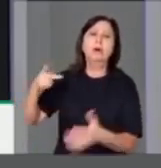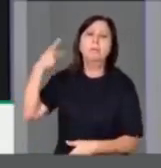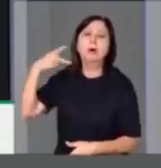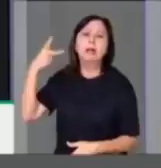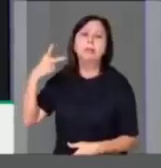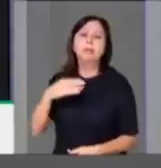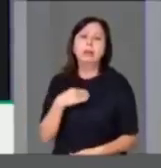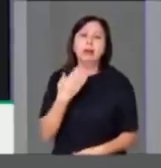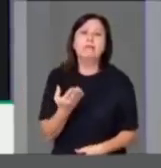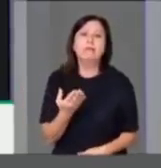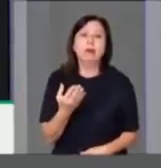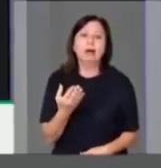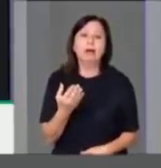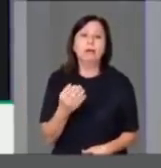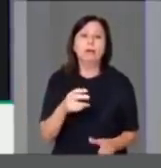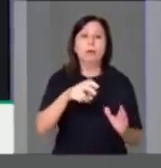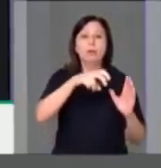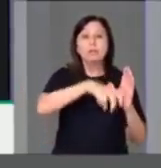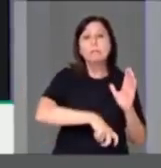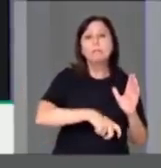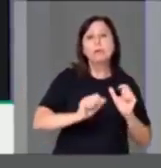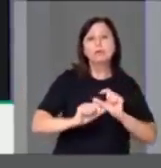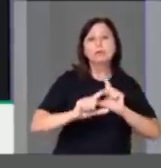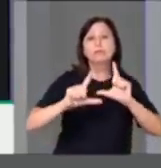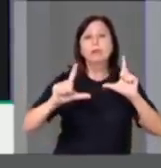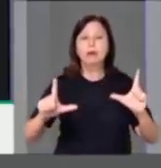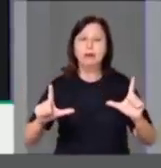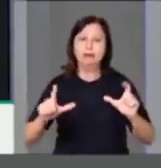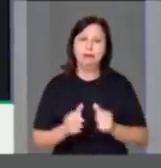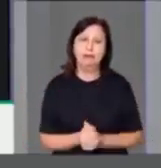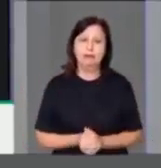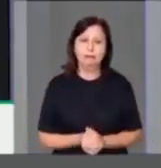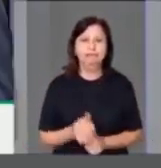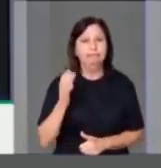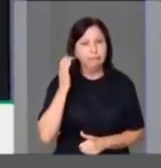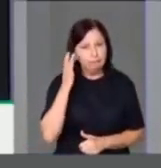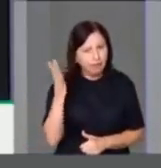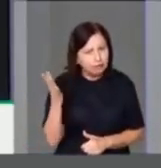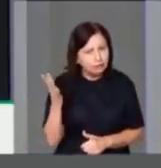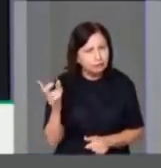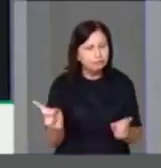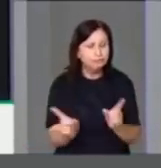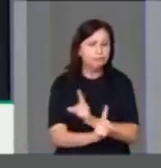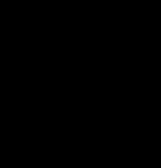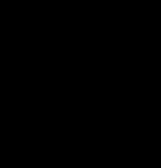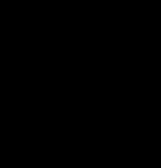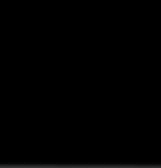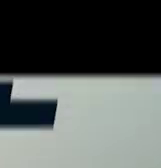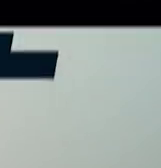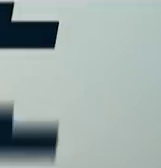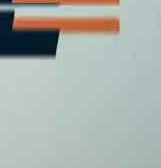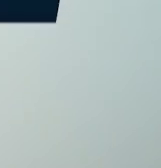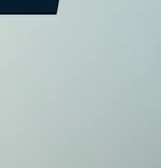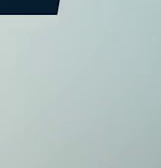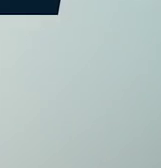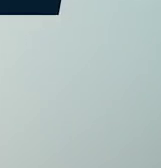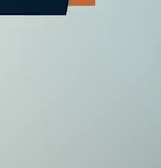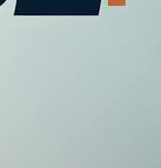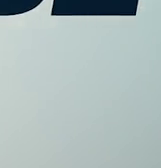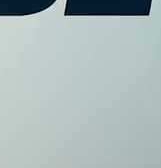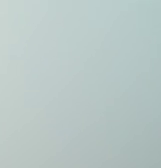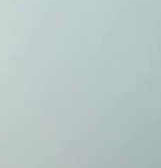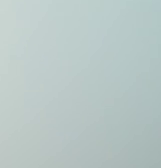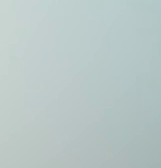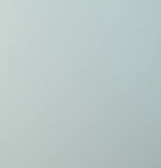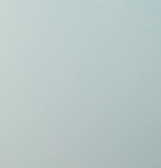endividamento contra a reforma da Previdência. Populismo é fácil, difícil é quando a realidade bate a porta. Obrigado, senhor presidente. Inscreva-se no nosso